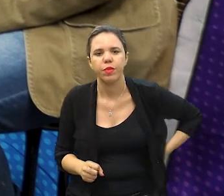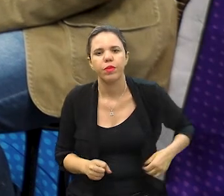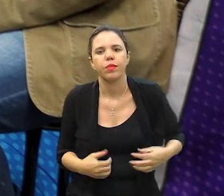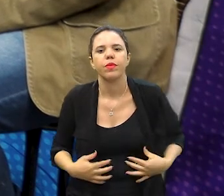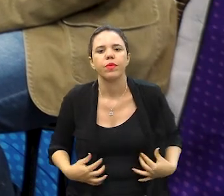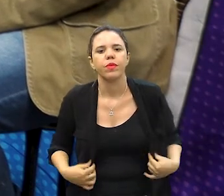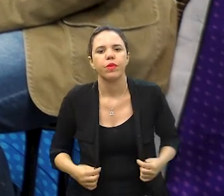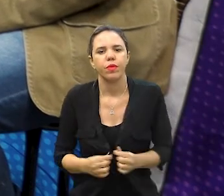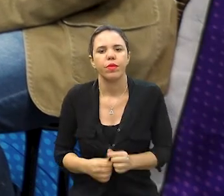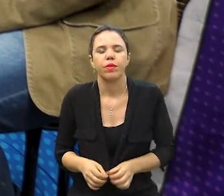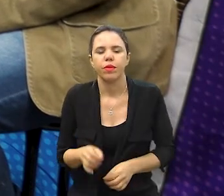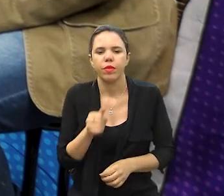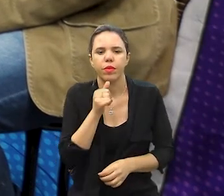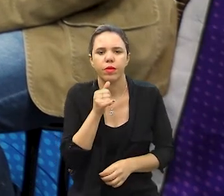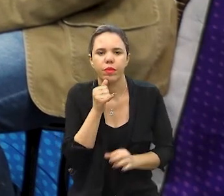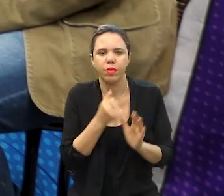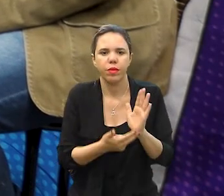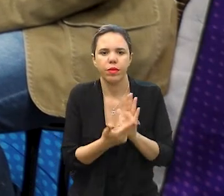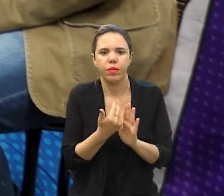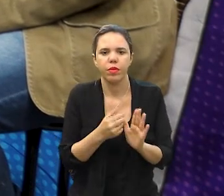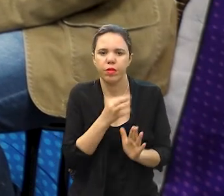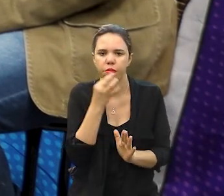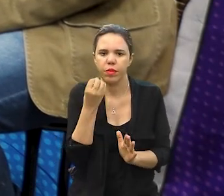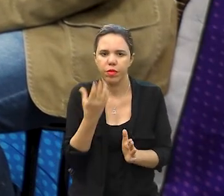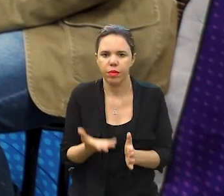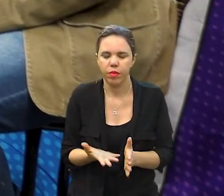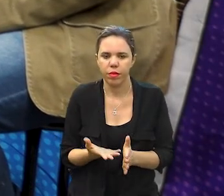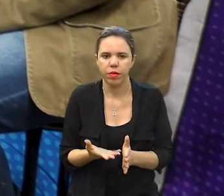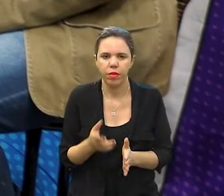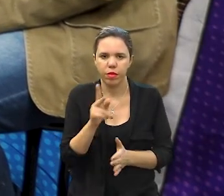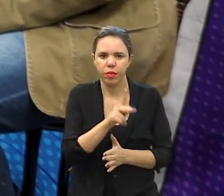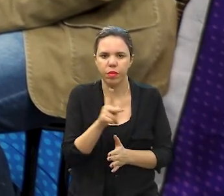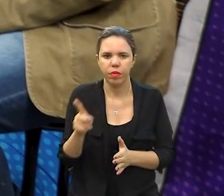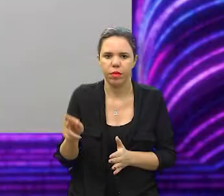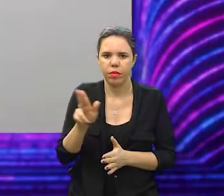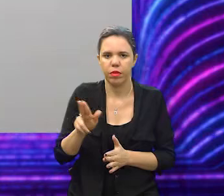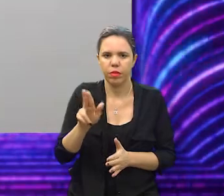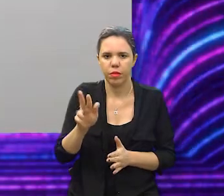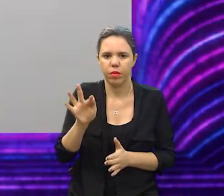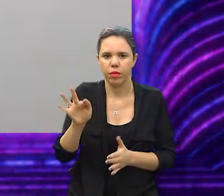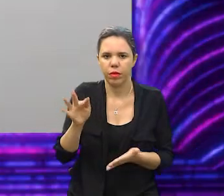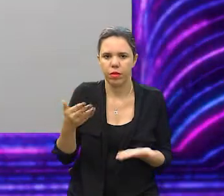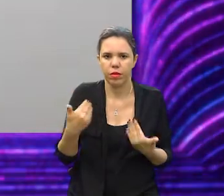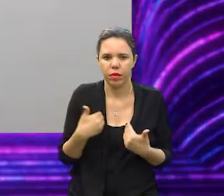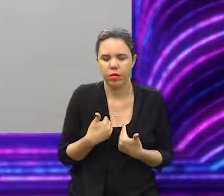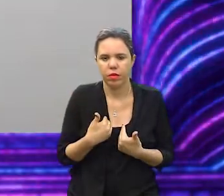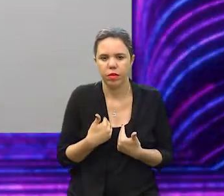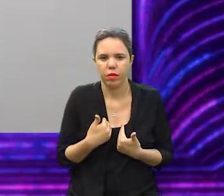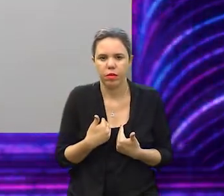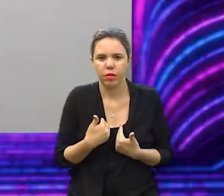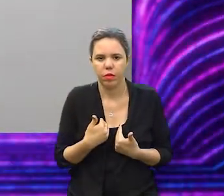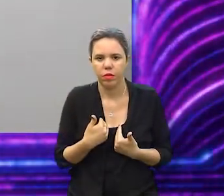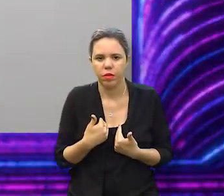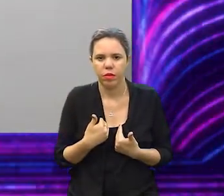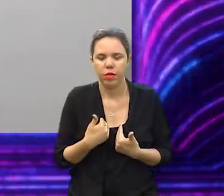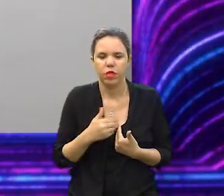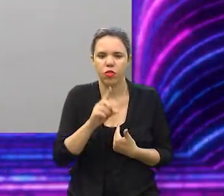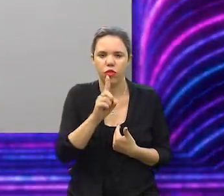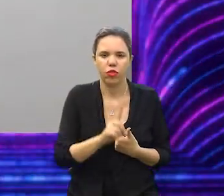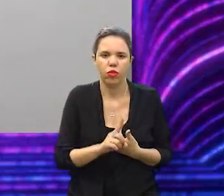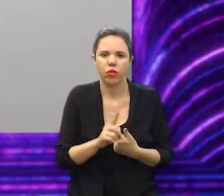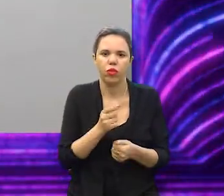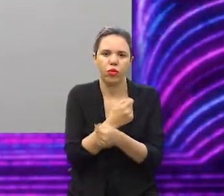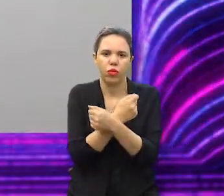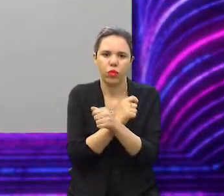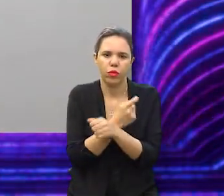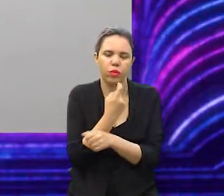A recepção do quadrinho foi muito boa, né? Como eu disse, sou professor universitário, eu sou professor de Direito da PUC de